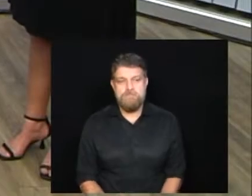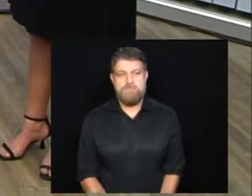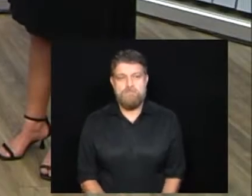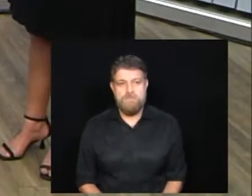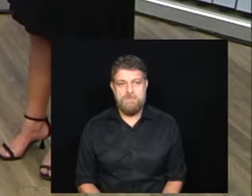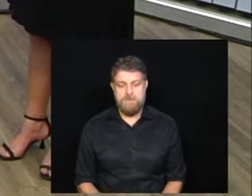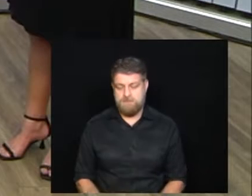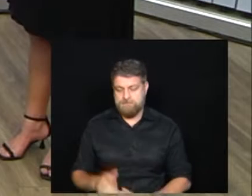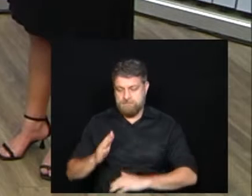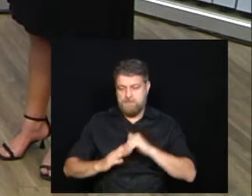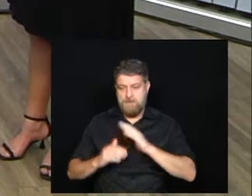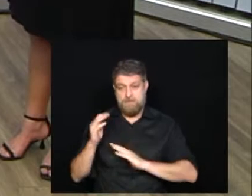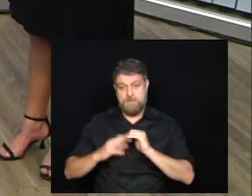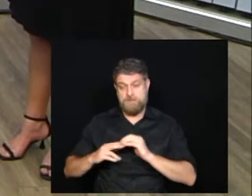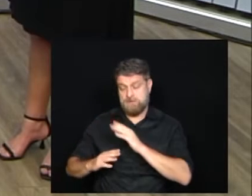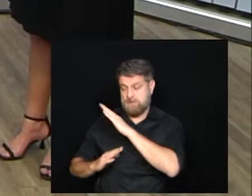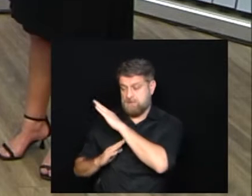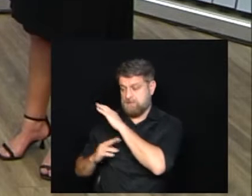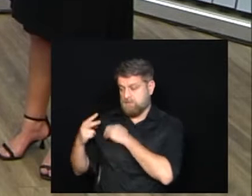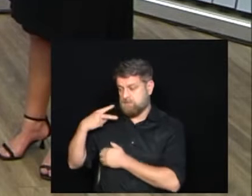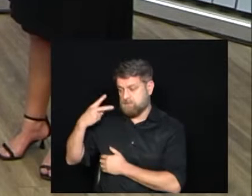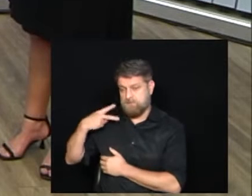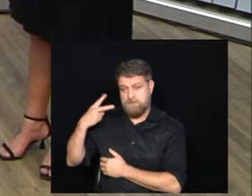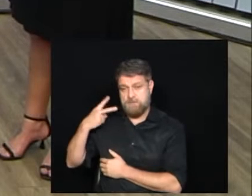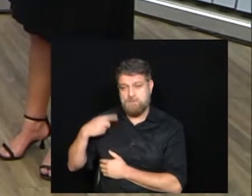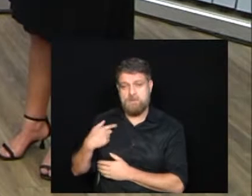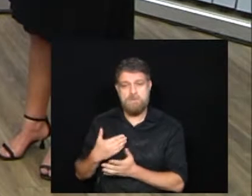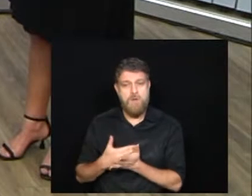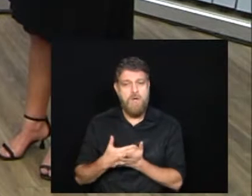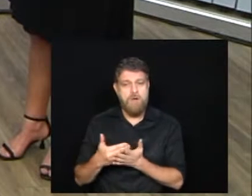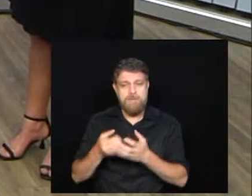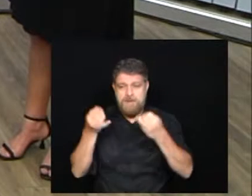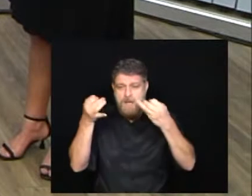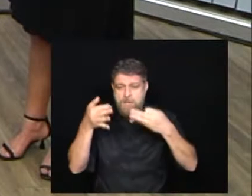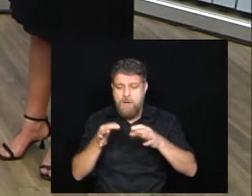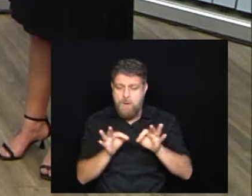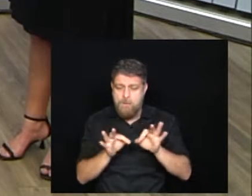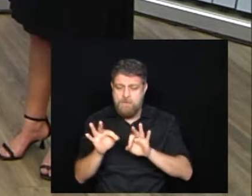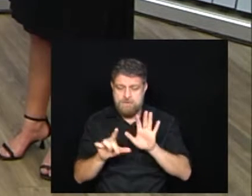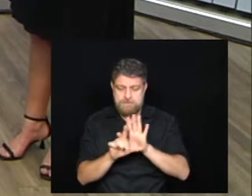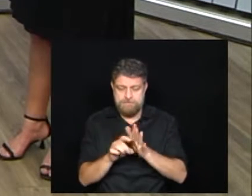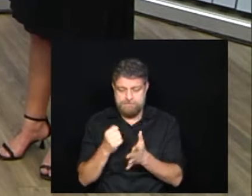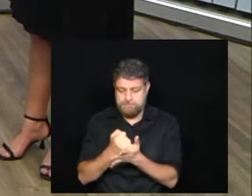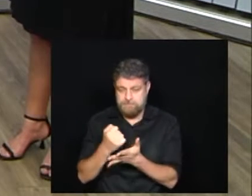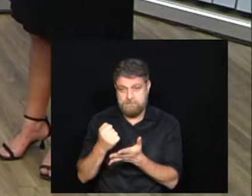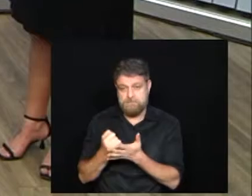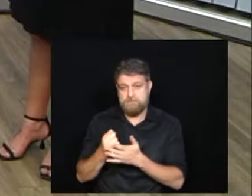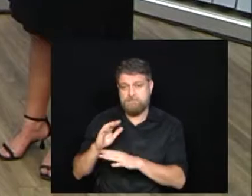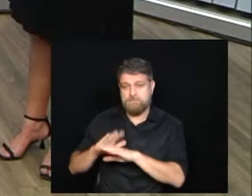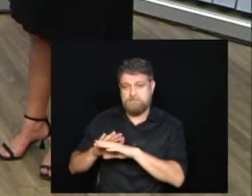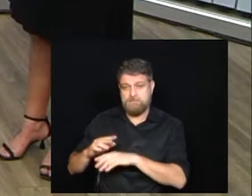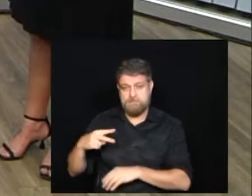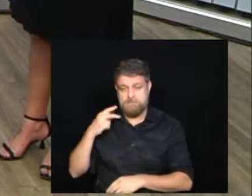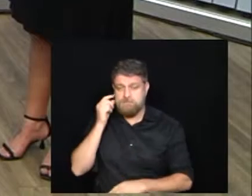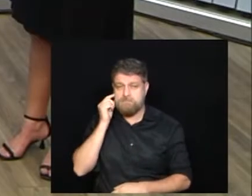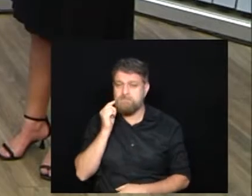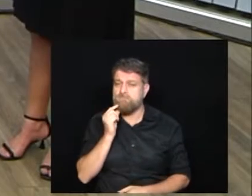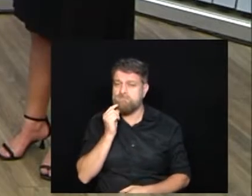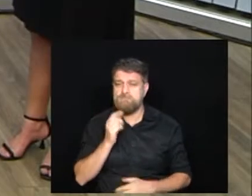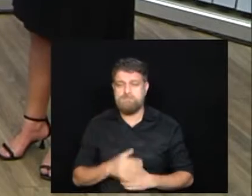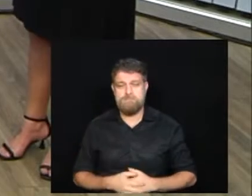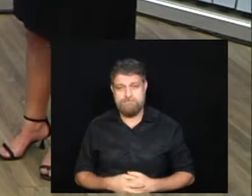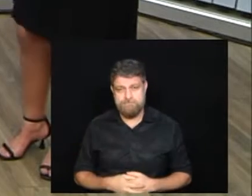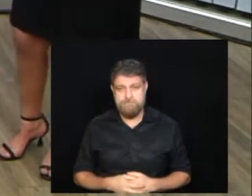Sobre as iniciativas agora aqui da Câmara de Campinas, a gente começa falando sobre um projeto protocolado, iniciativa do vereador Marcelo Silva.